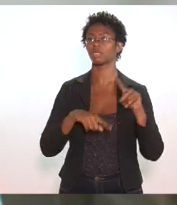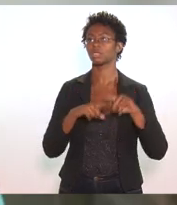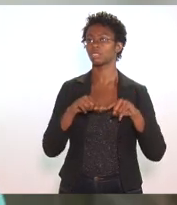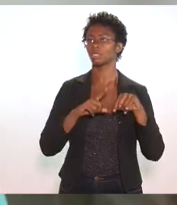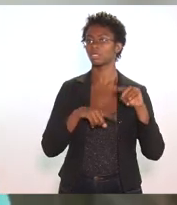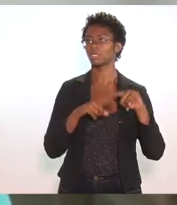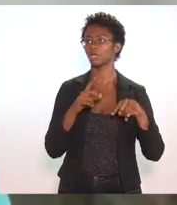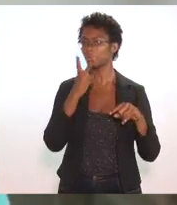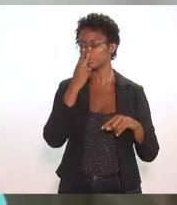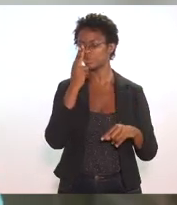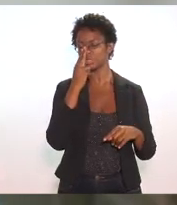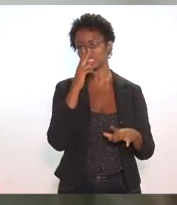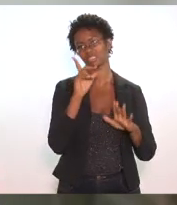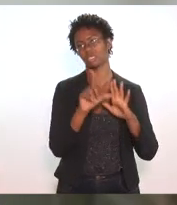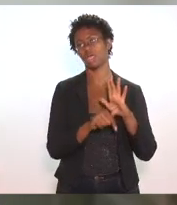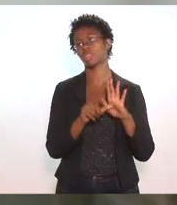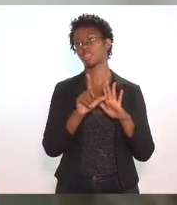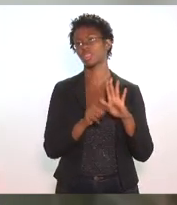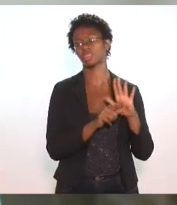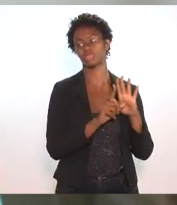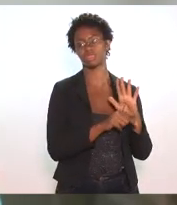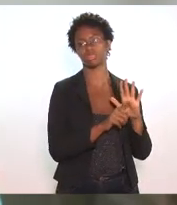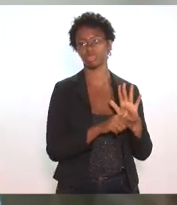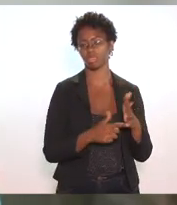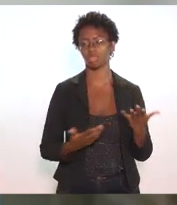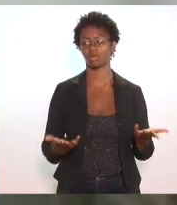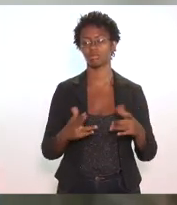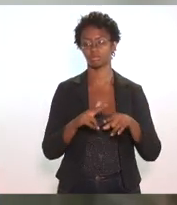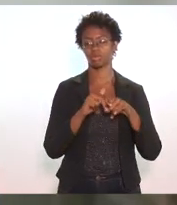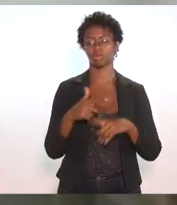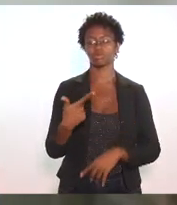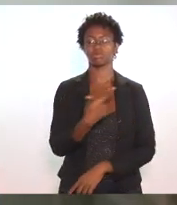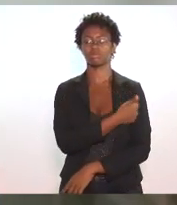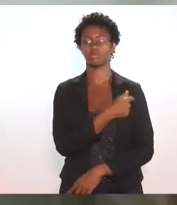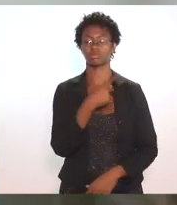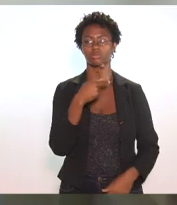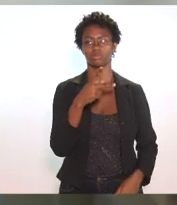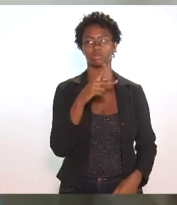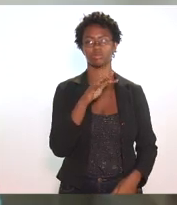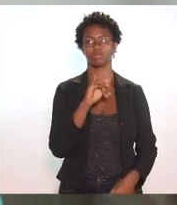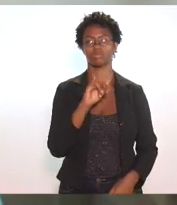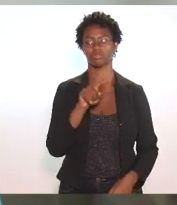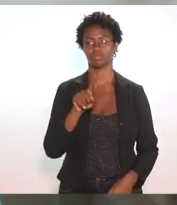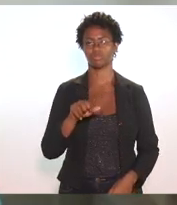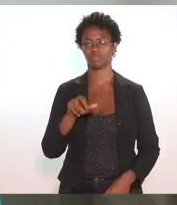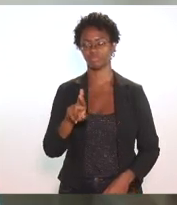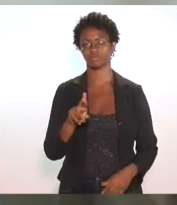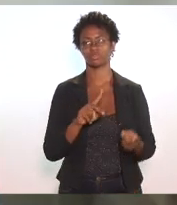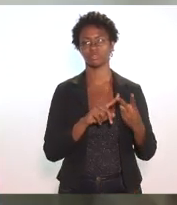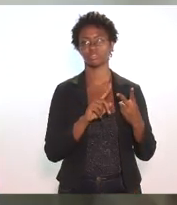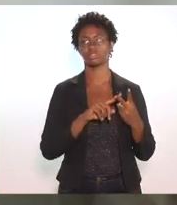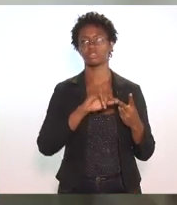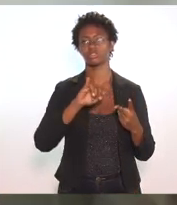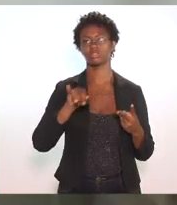sofrer atraso, porque vacina da Pfizer, vacina da